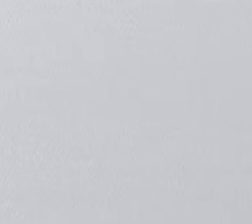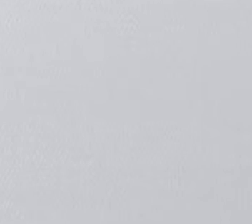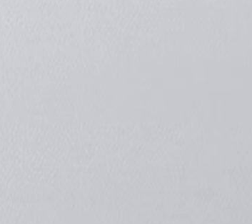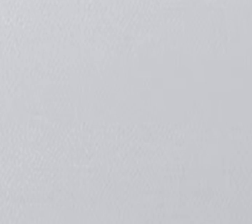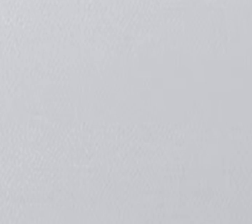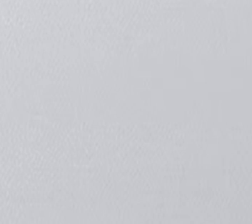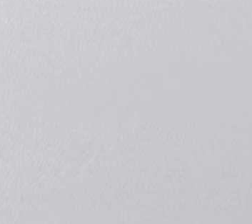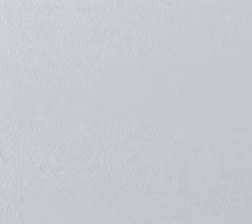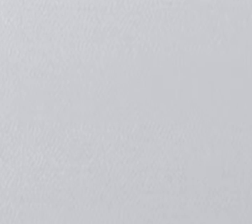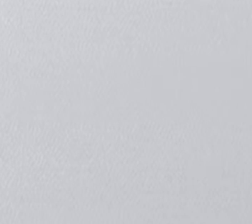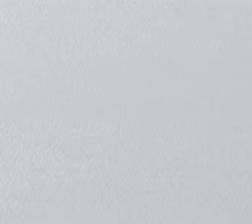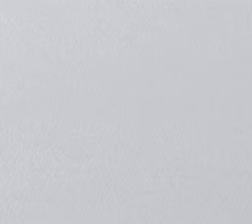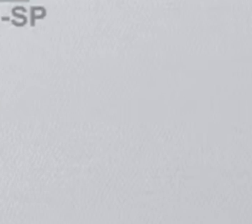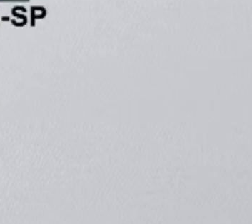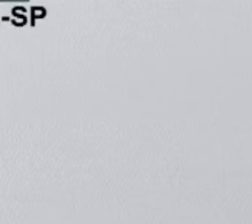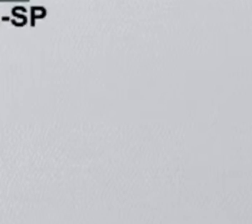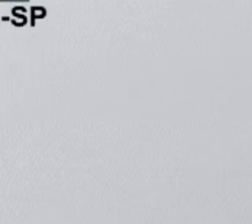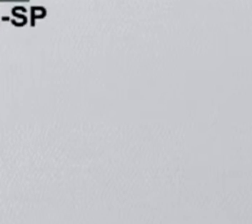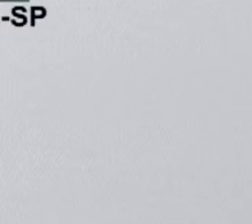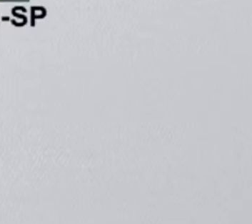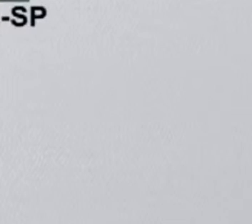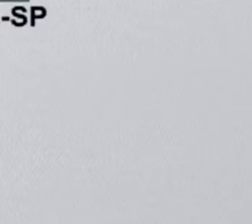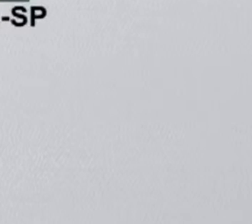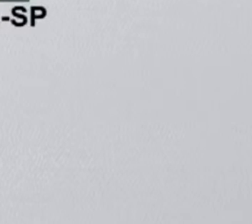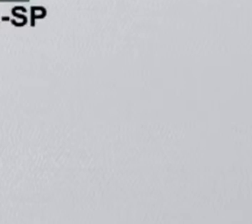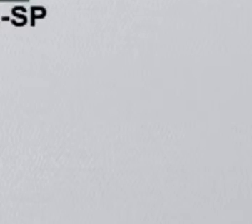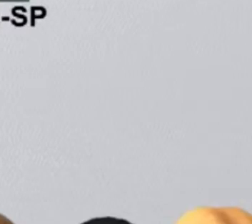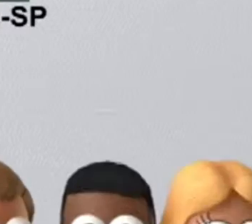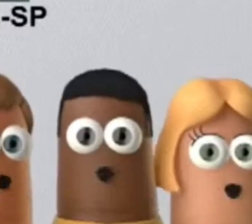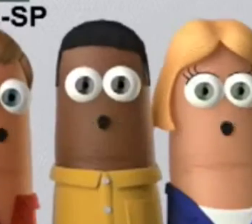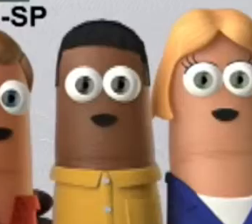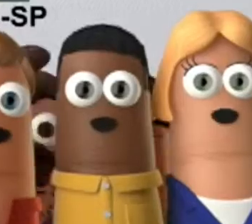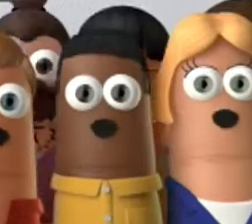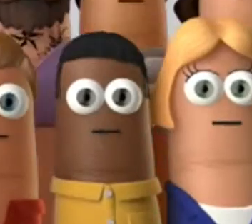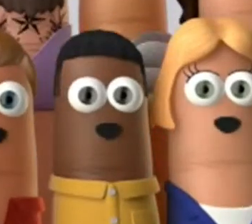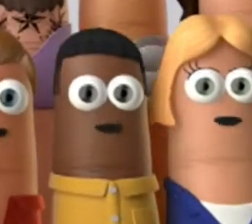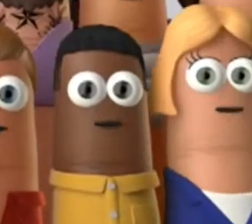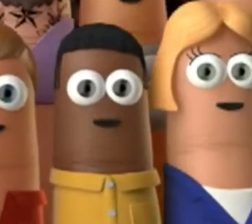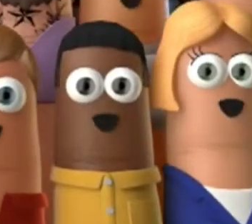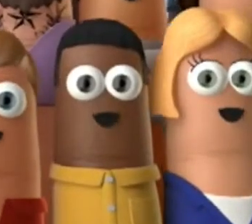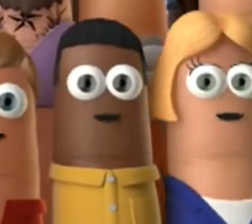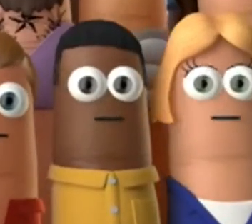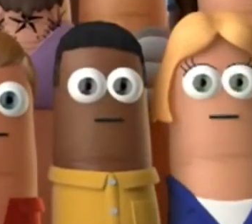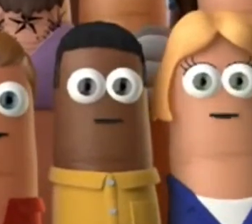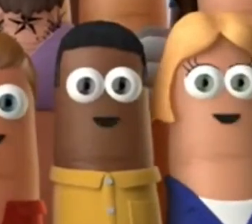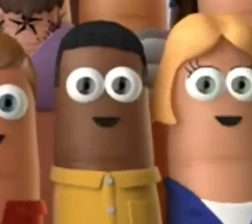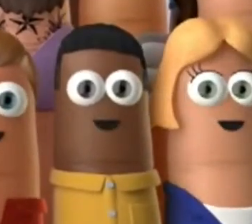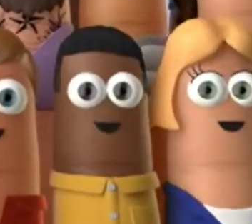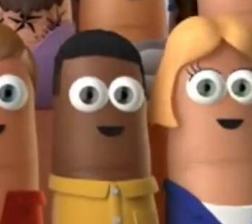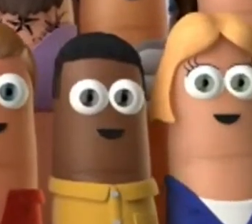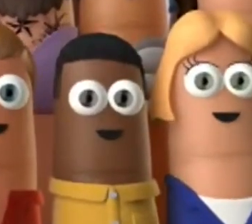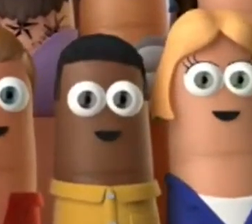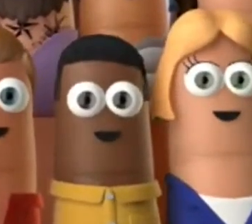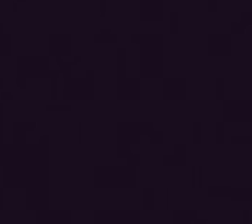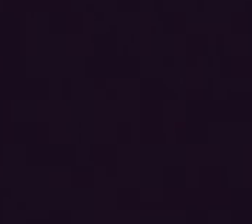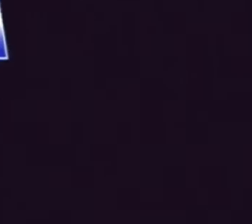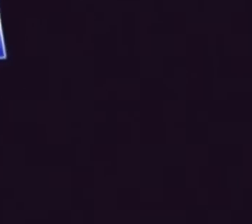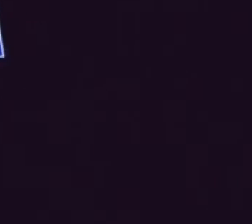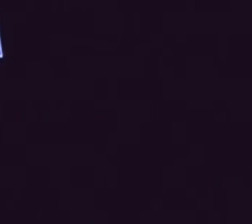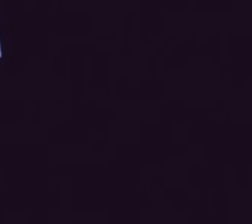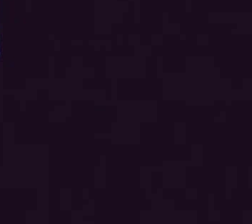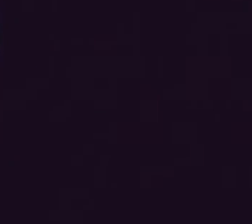Tribunal Regional Eleitoral de São Paulo e faça seu agendamento. Não pode faltar ninguém.